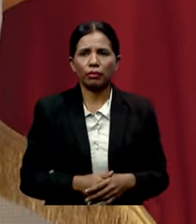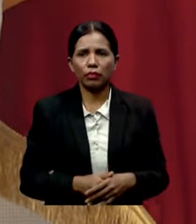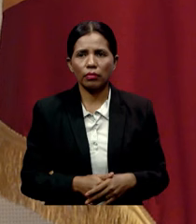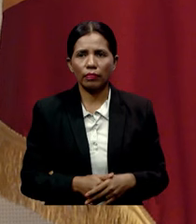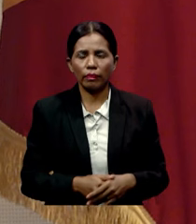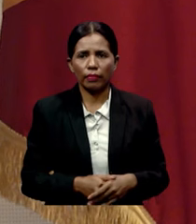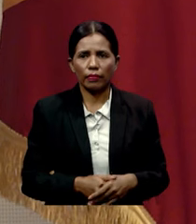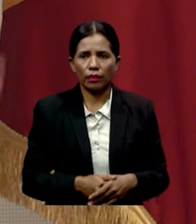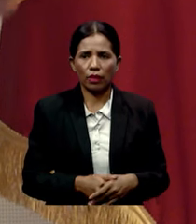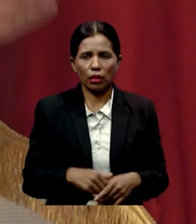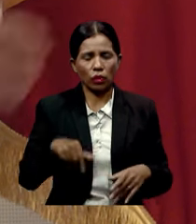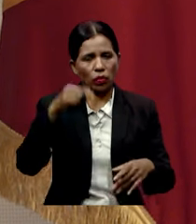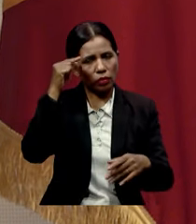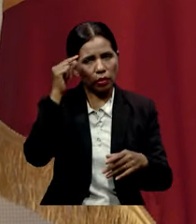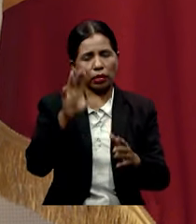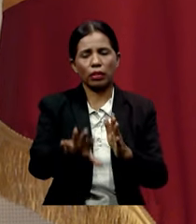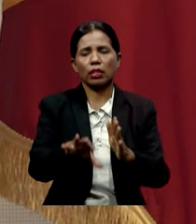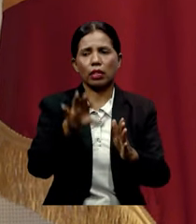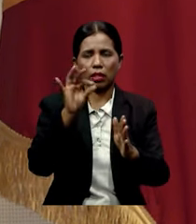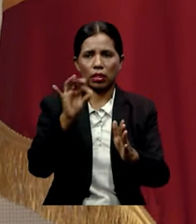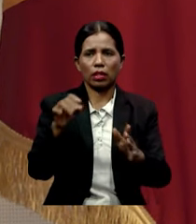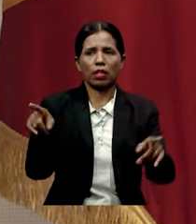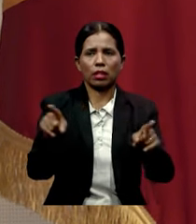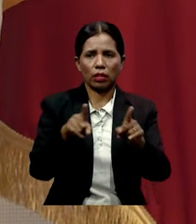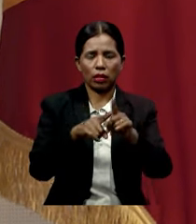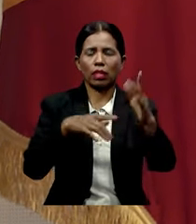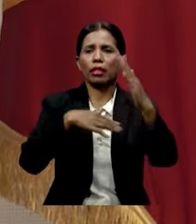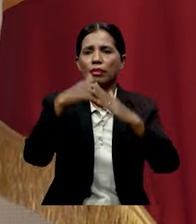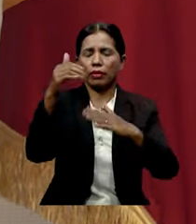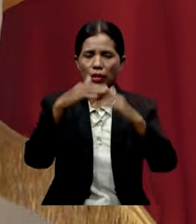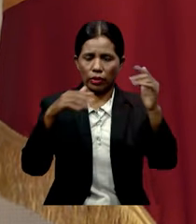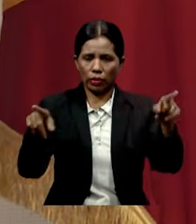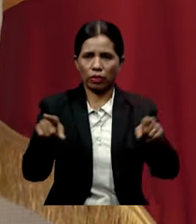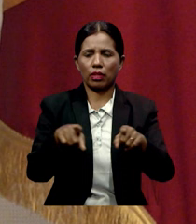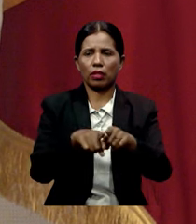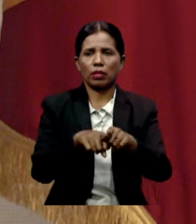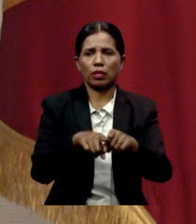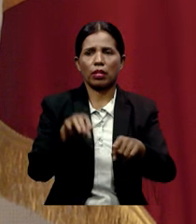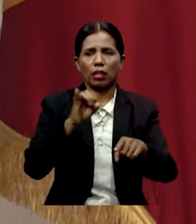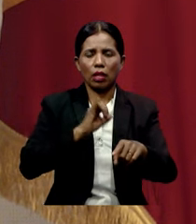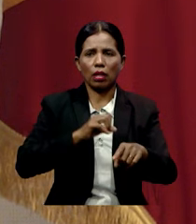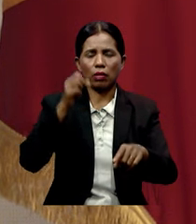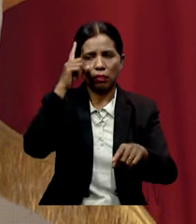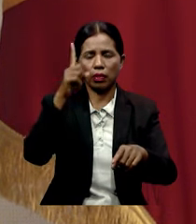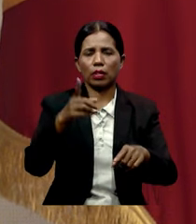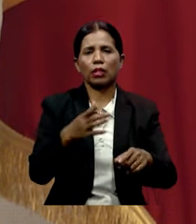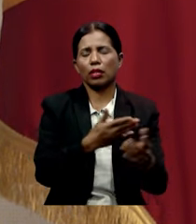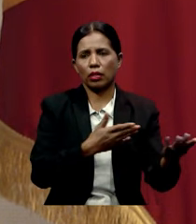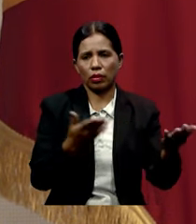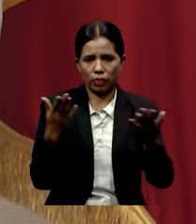prioridade do governo ida não do governo ida infraestrutura se ao compreender o que está